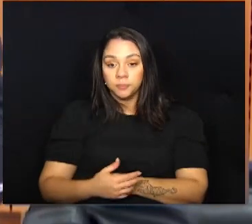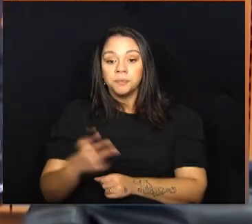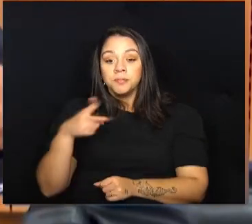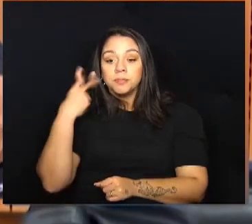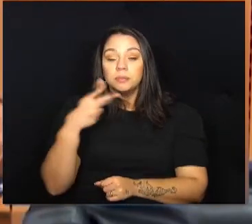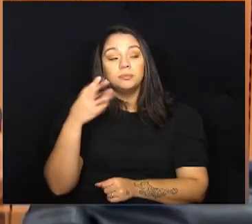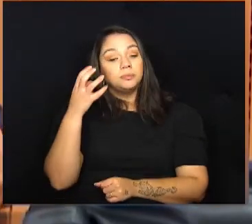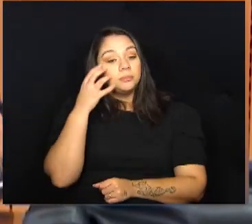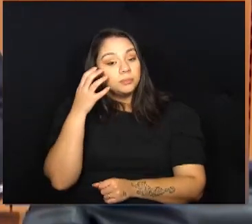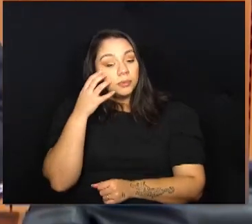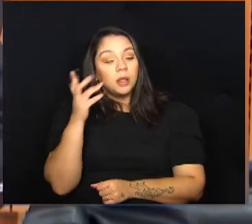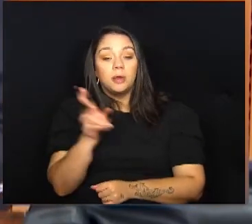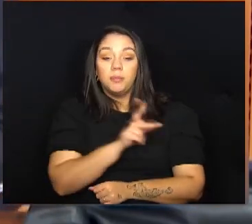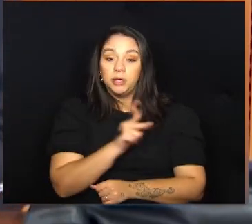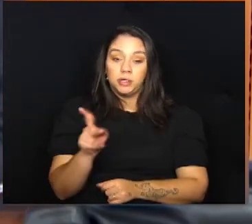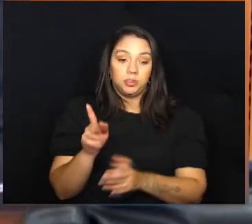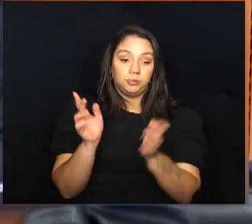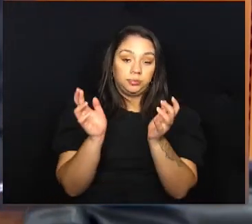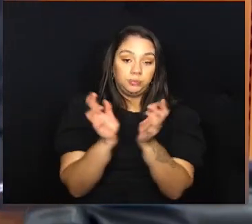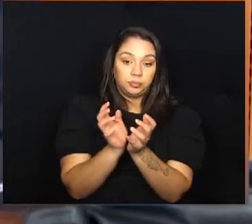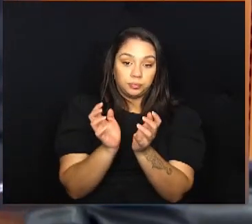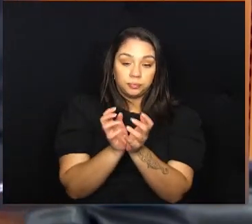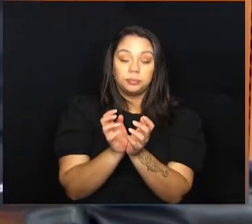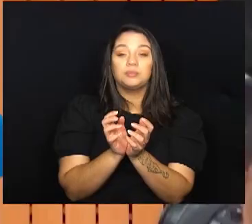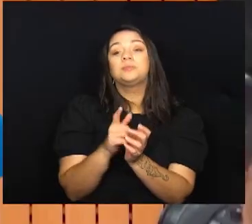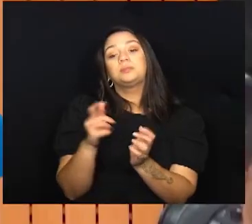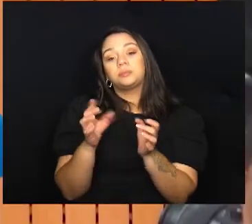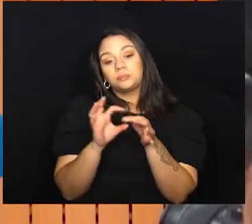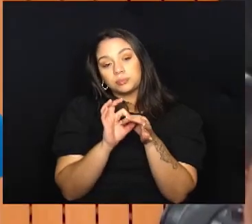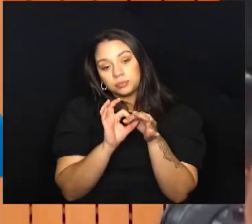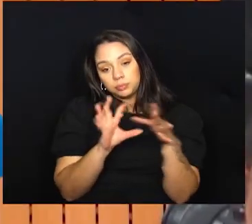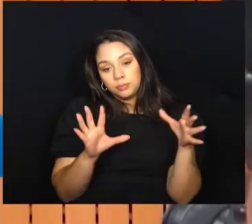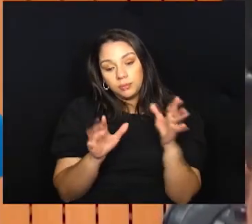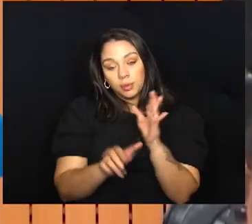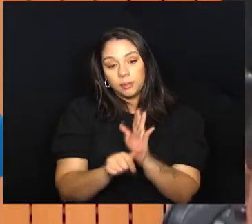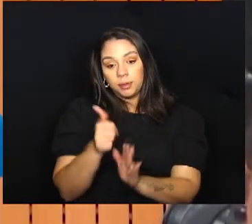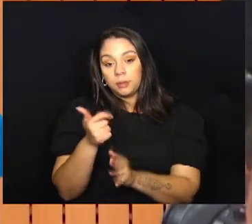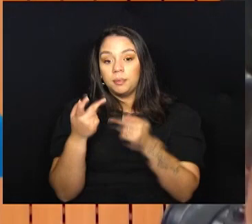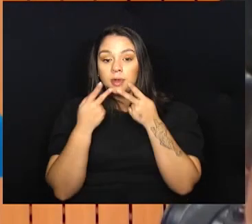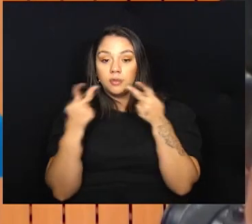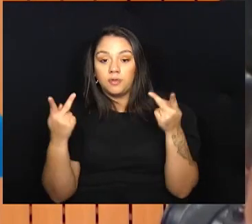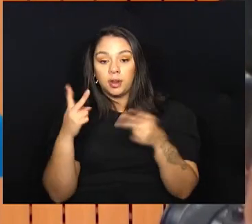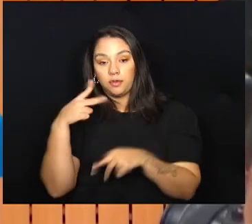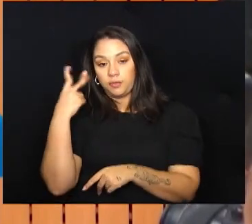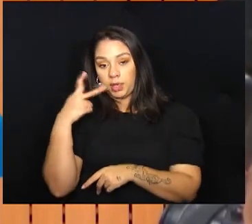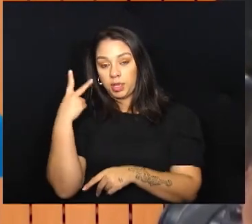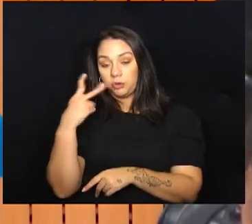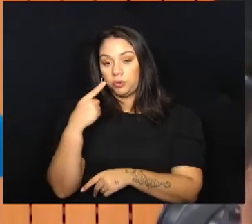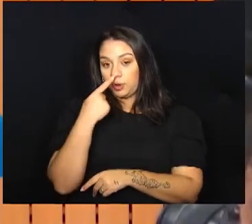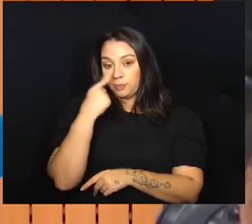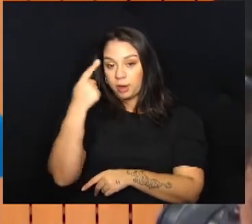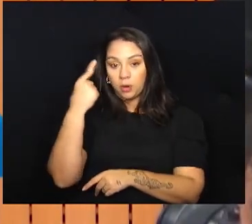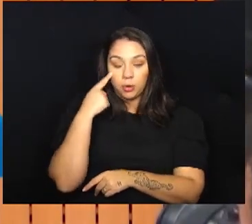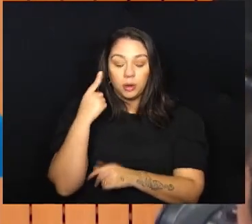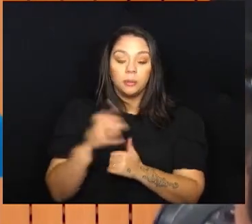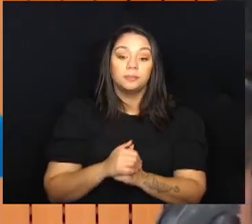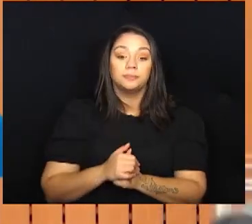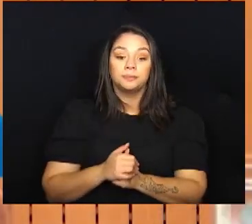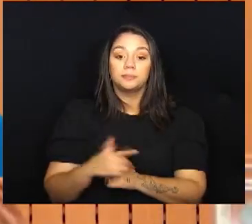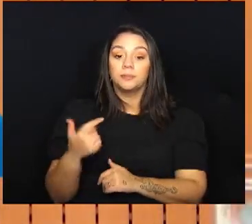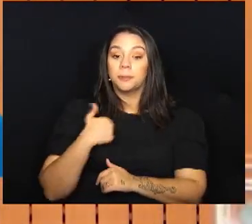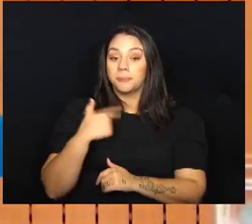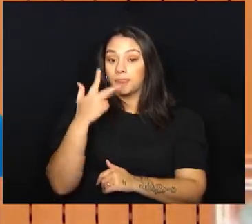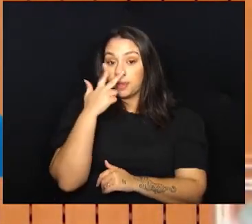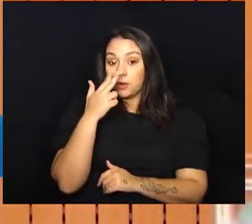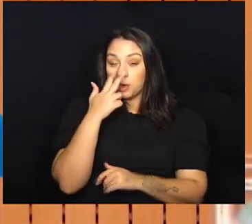Igor Diego, presidente da comissão, concedeu a primeira fala para a vereadora Paola Miguel. Eu acho que